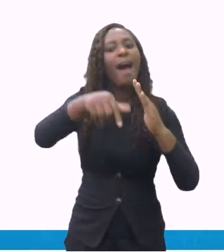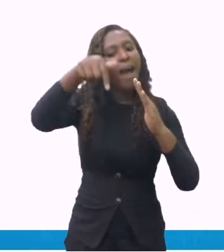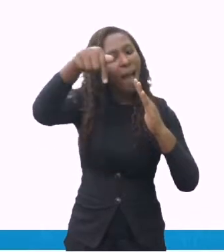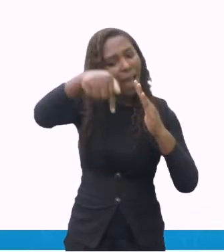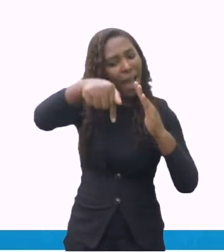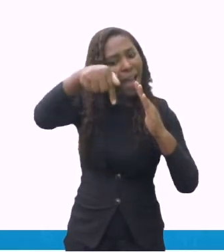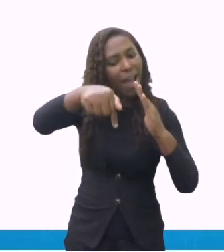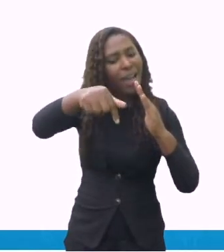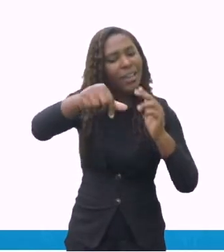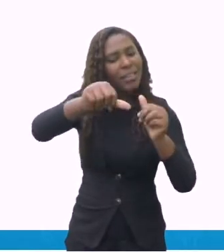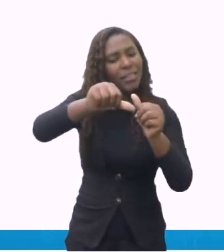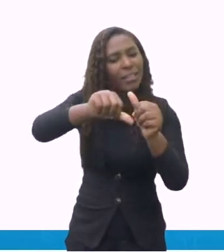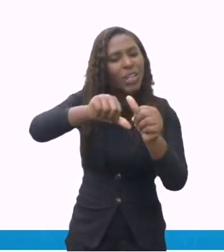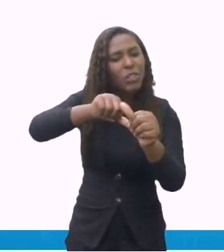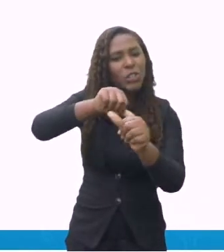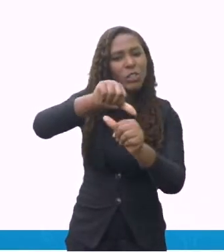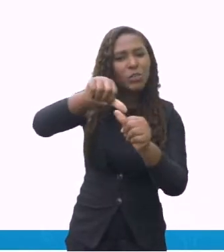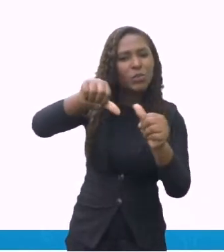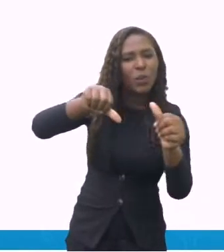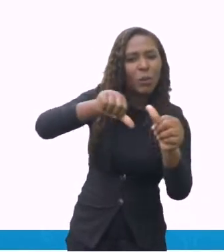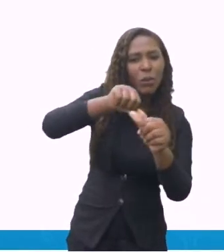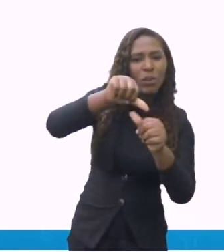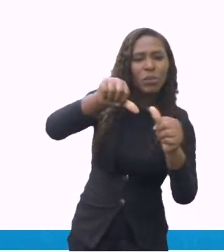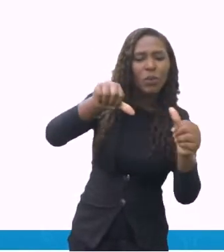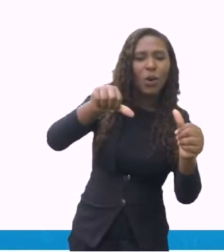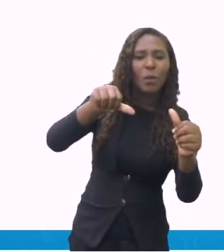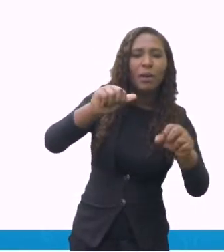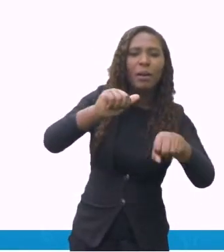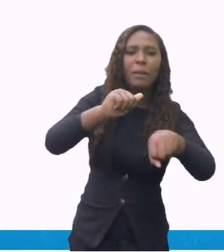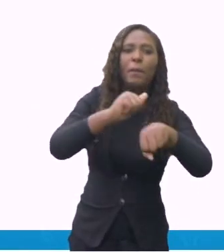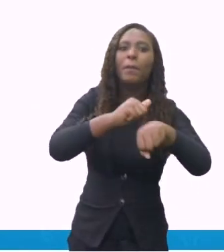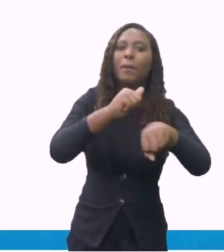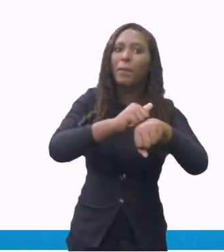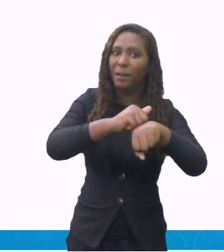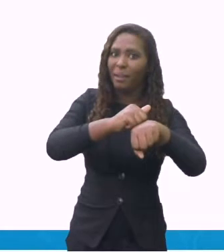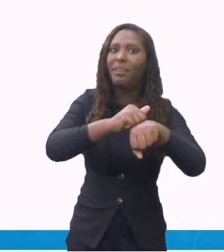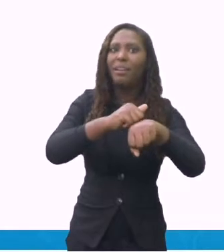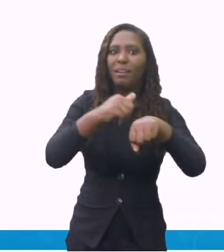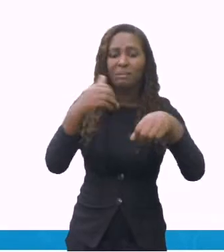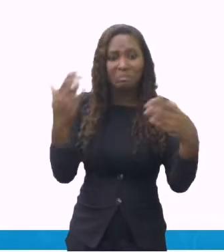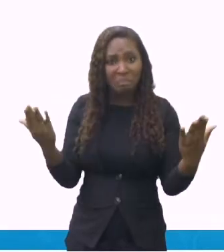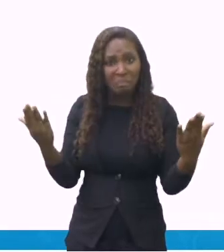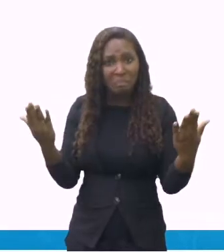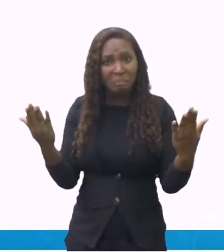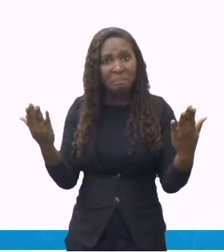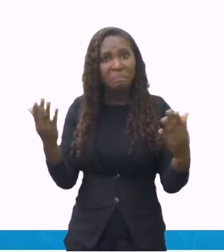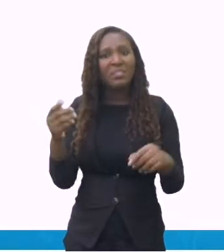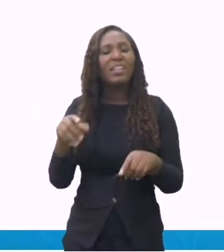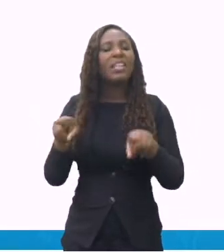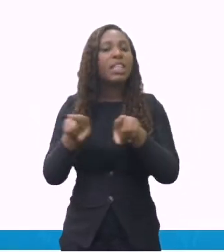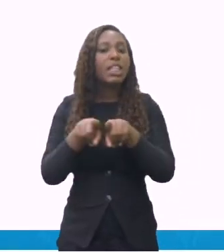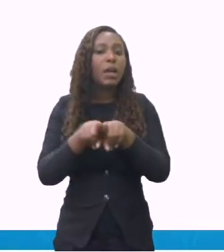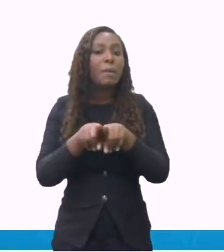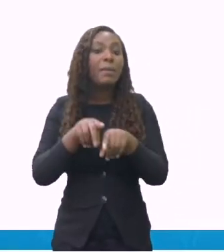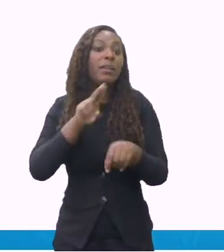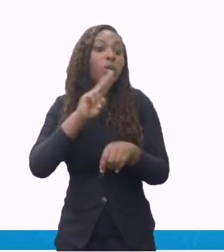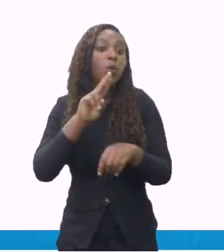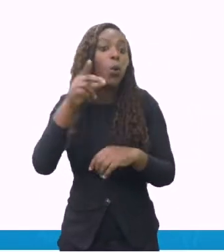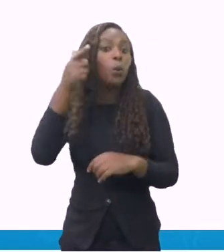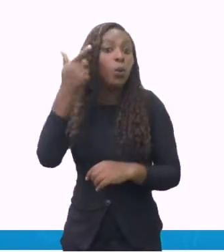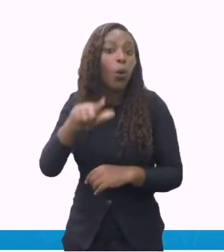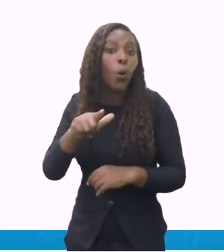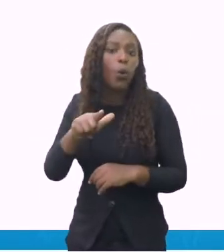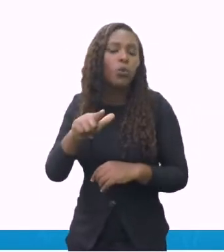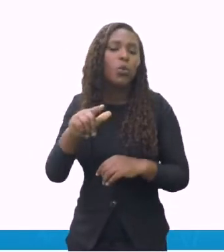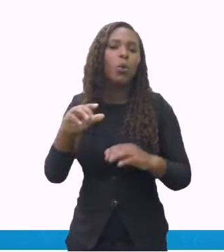rochas vulcânicas, elas também são conhecidas como rochas extrusivas, né?